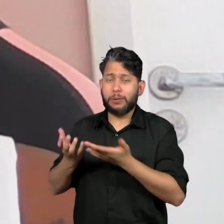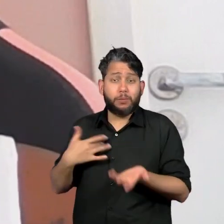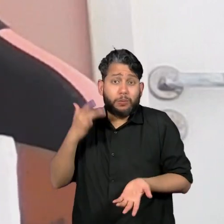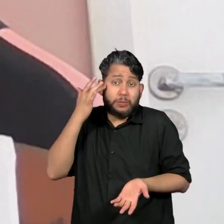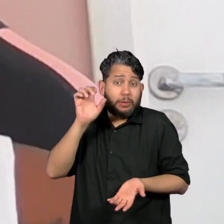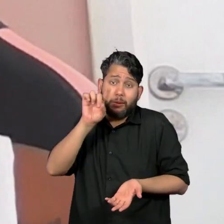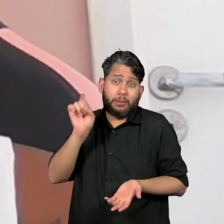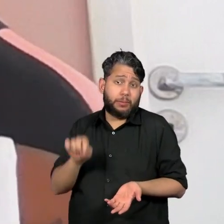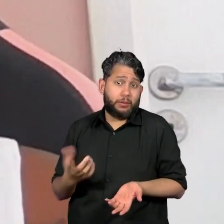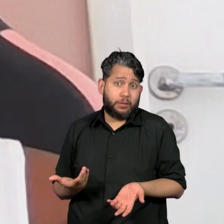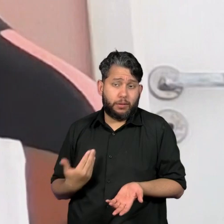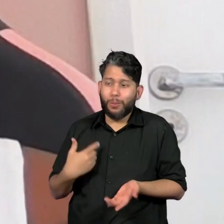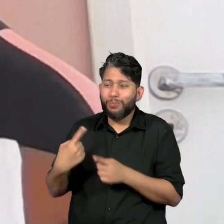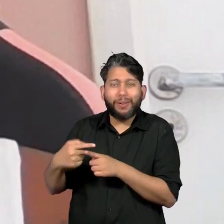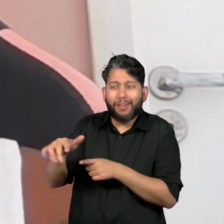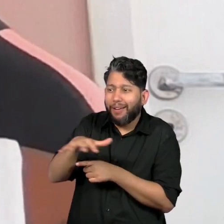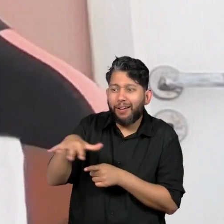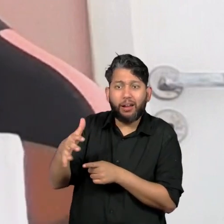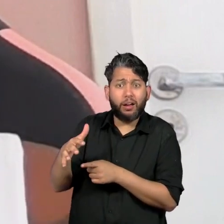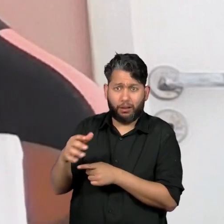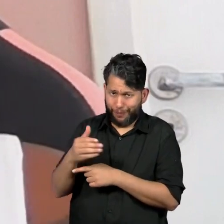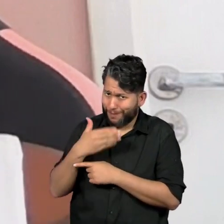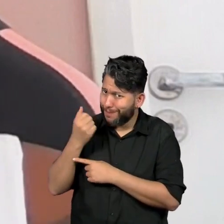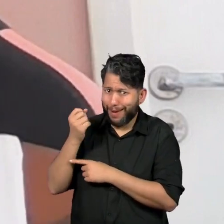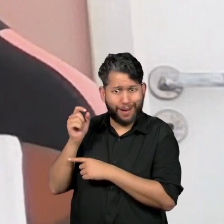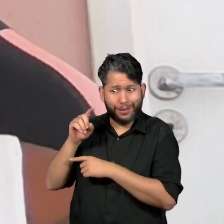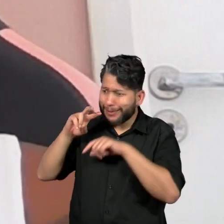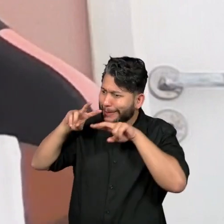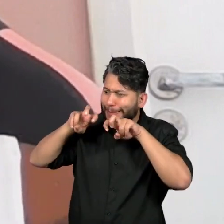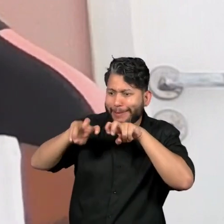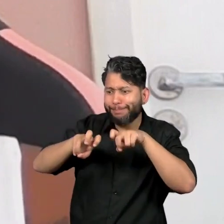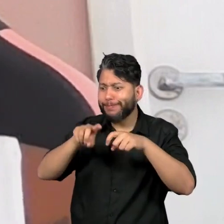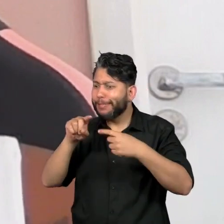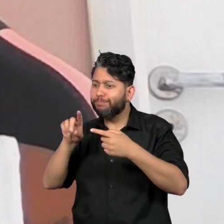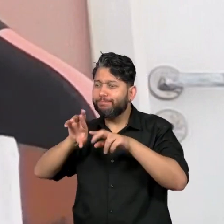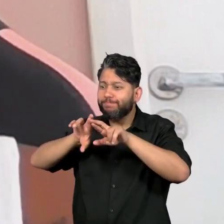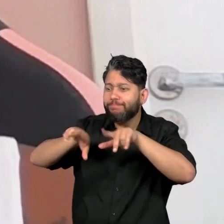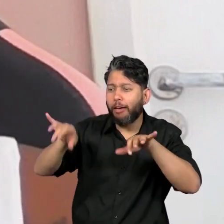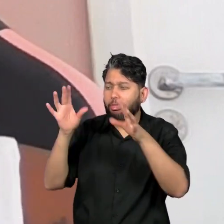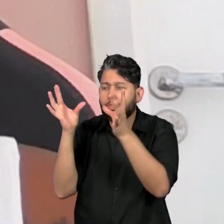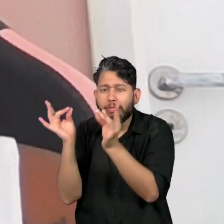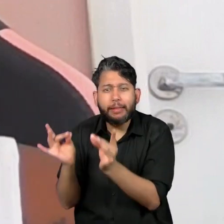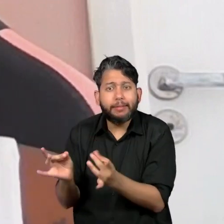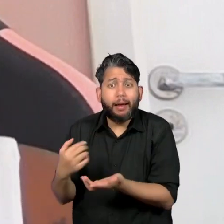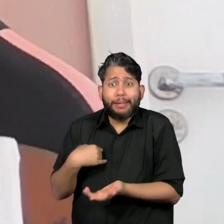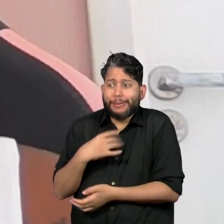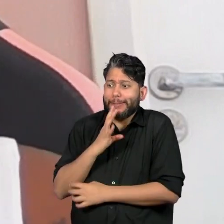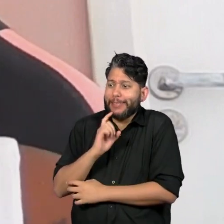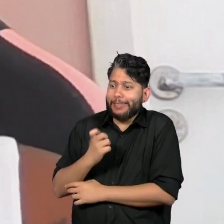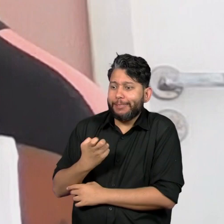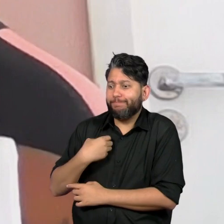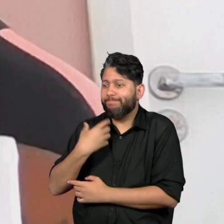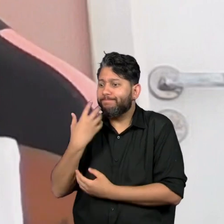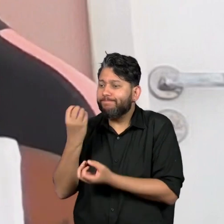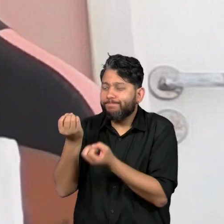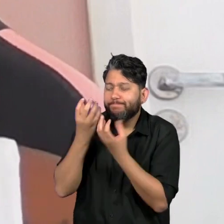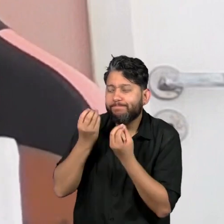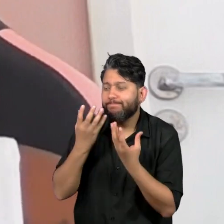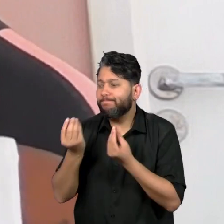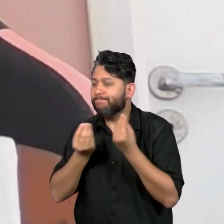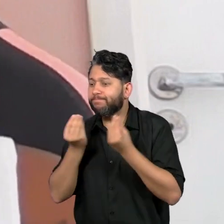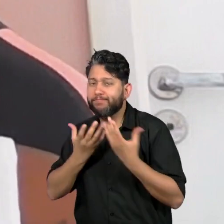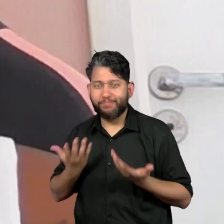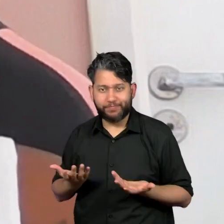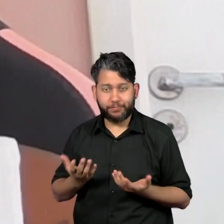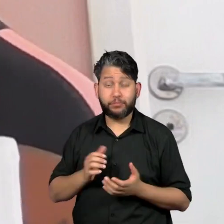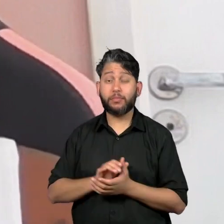de tecnologia, ele também é complexo, né? Então, é muita coisa, é muita informação. E, a partir disso, eu comecei